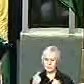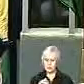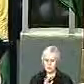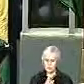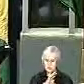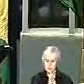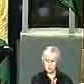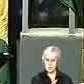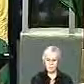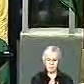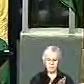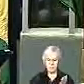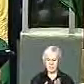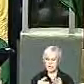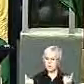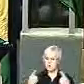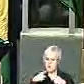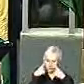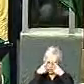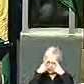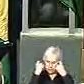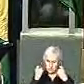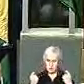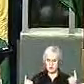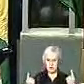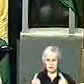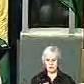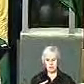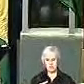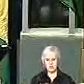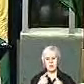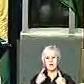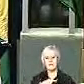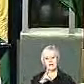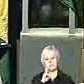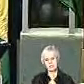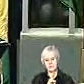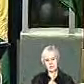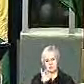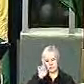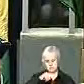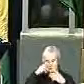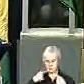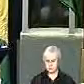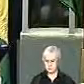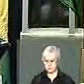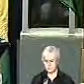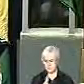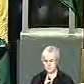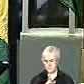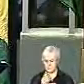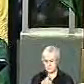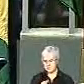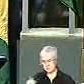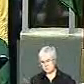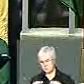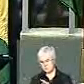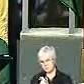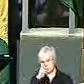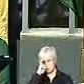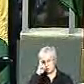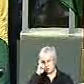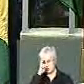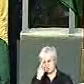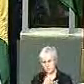machismo, contra a violência, aqueles que defendem os seres humanos, aqueles que enfrentam uma cultura de intolerância. Portanto,